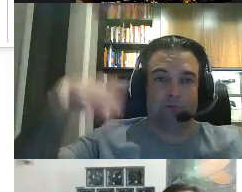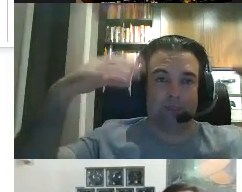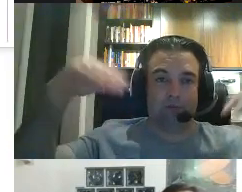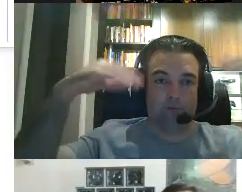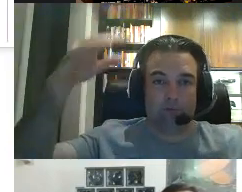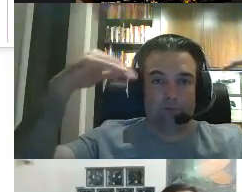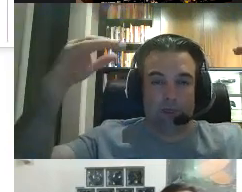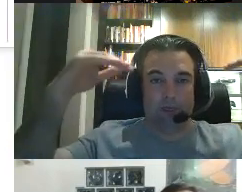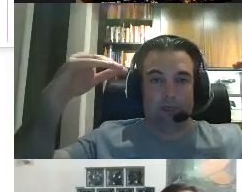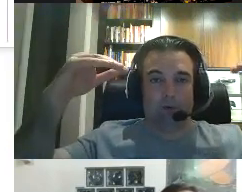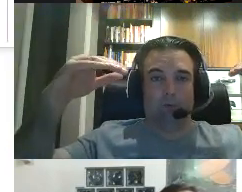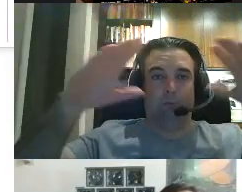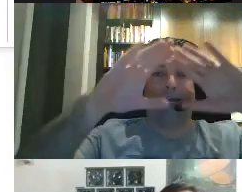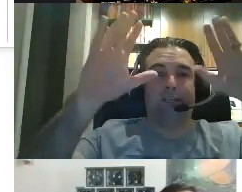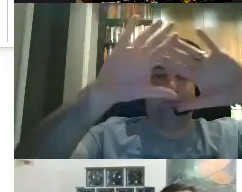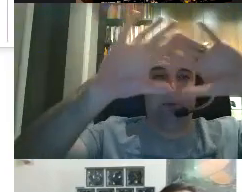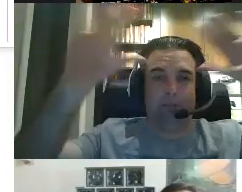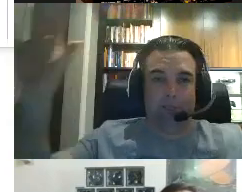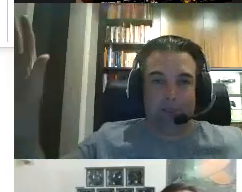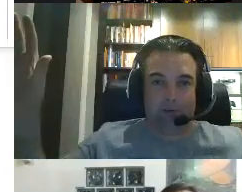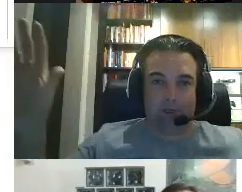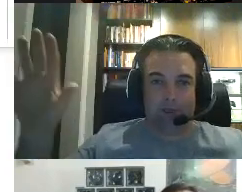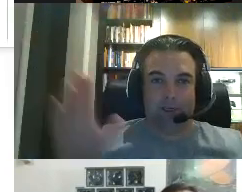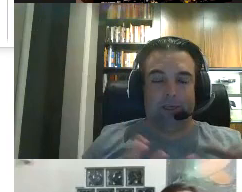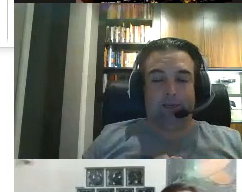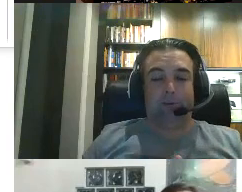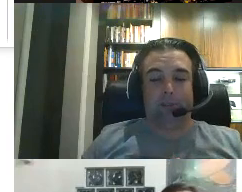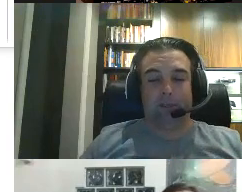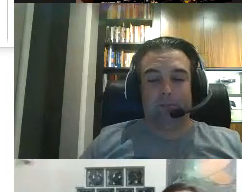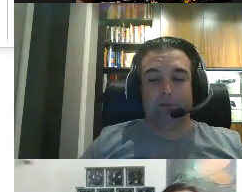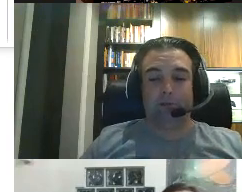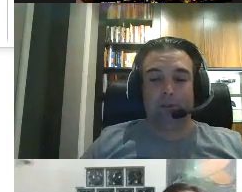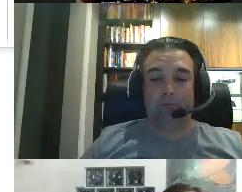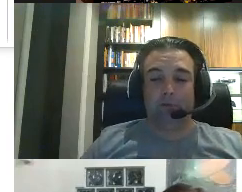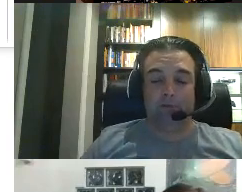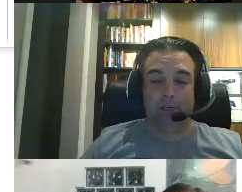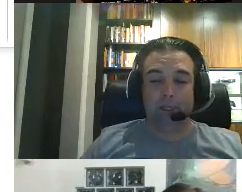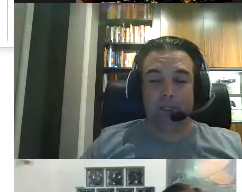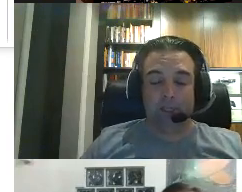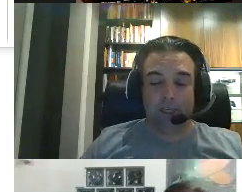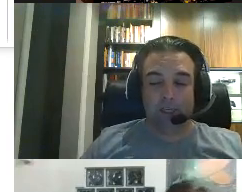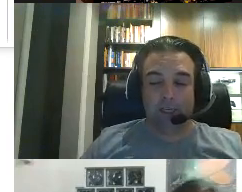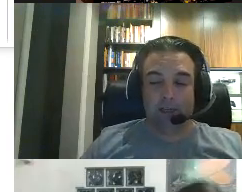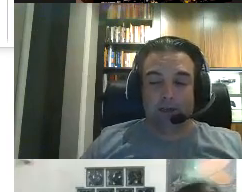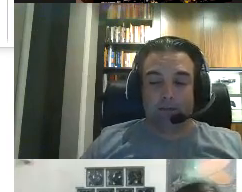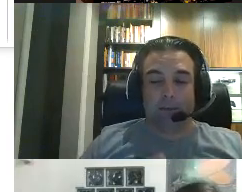julgando, eu estou fazendo uma análise puramente científica. Nós estamos em 2020